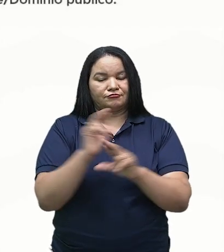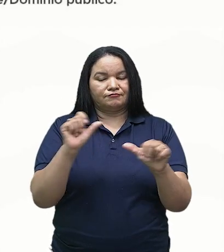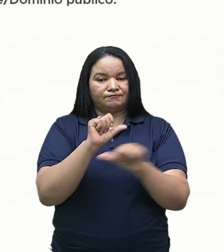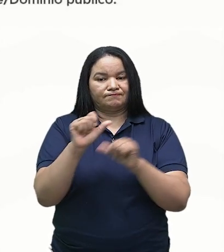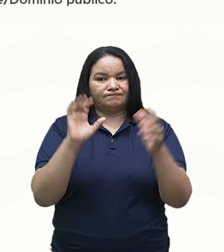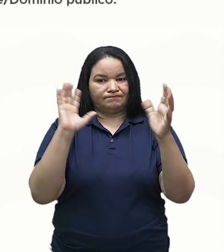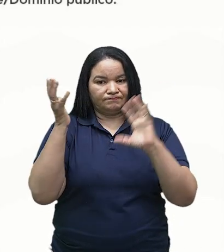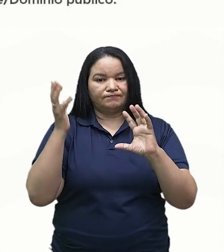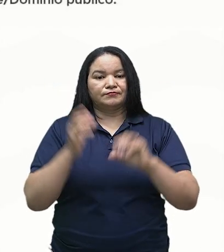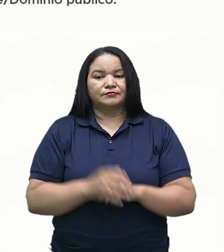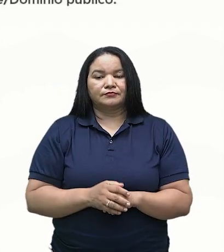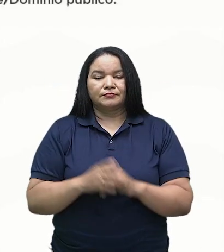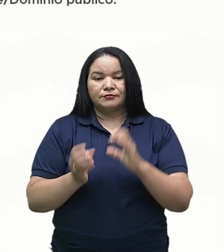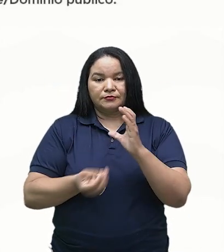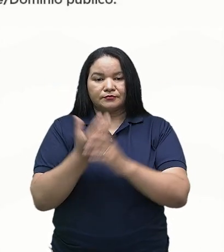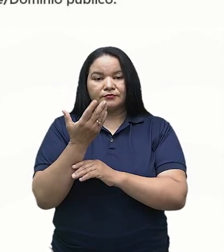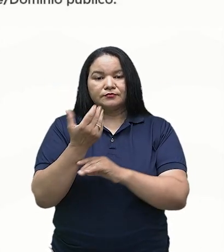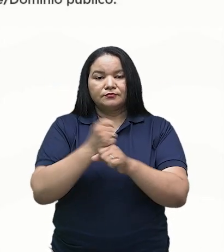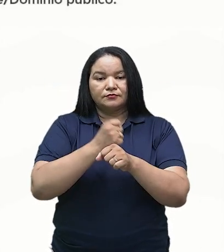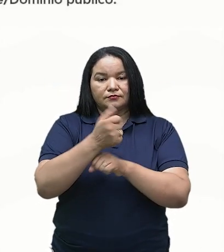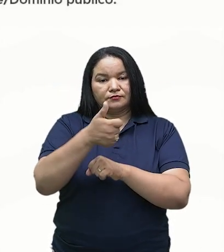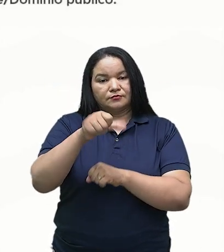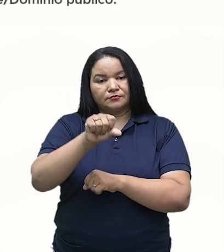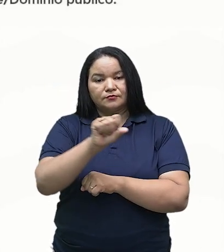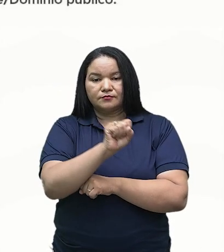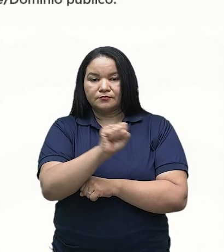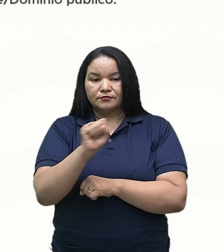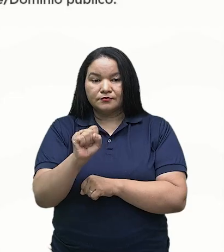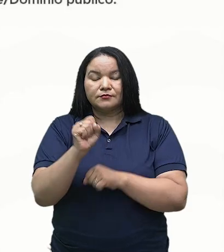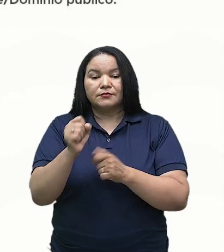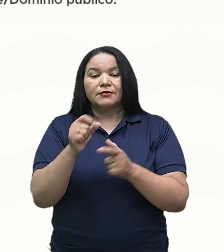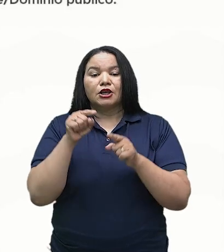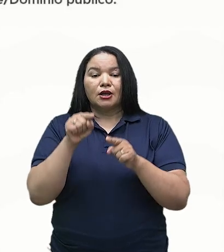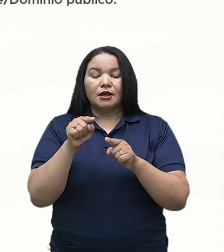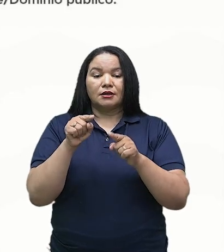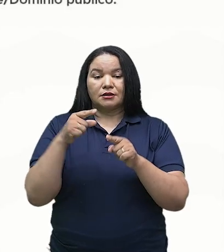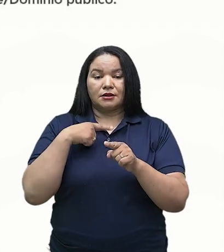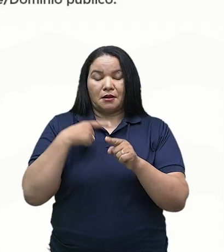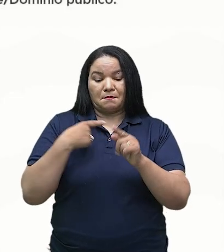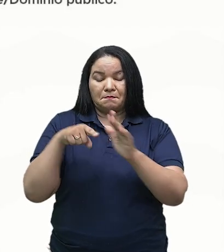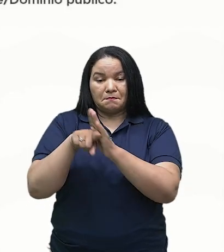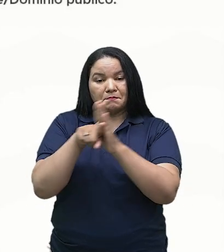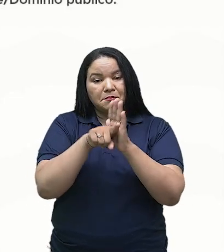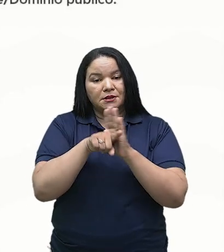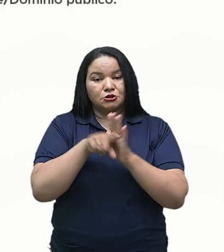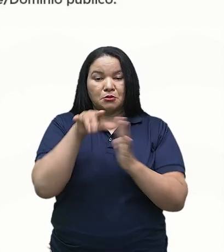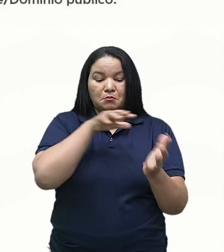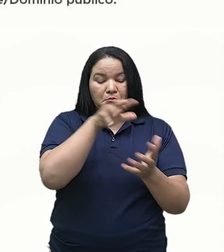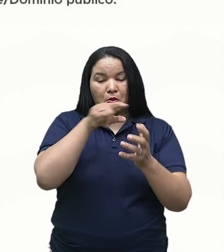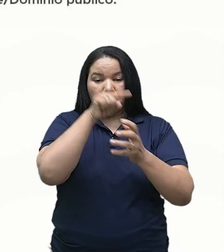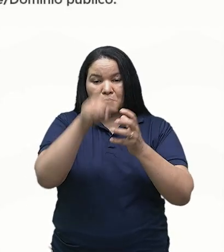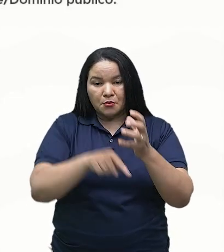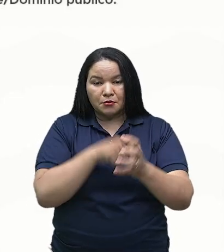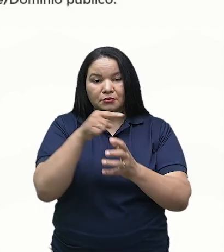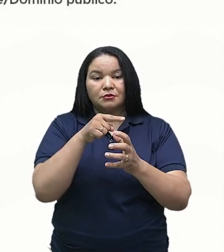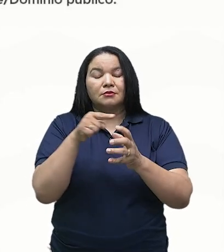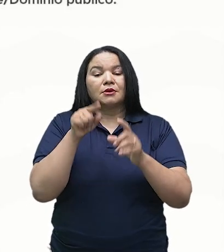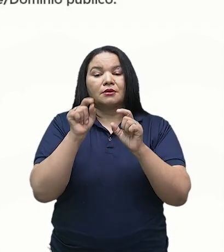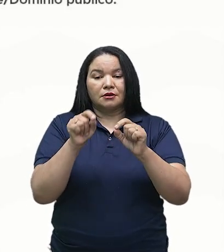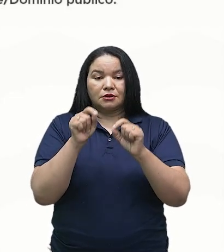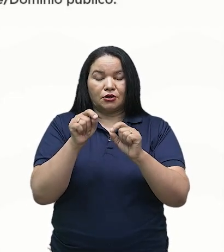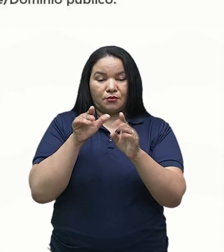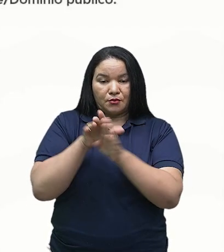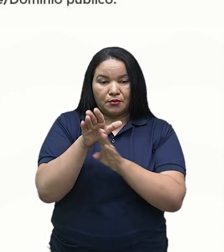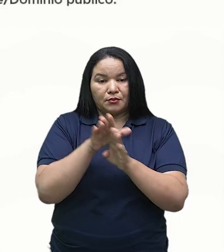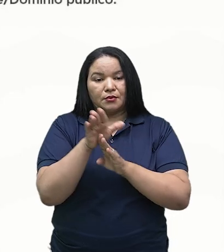climáticas. Ele foi criado em 1988 e ele sintetiza pesquisas globais para orientar